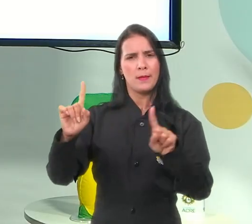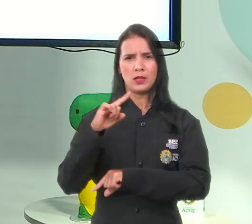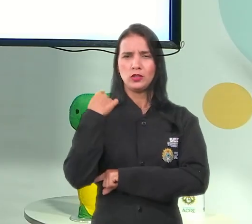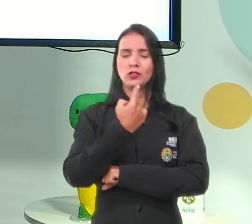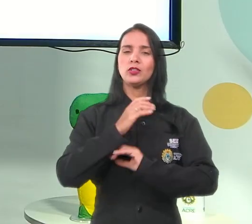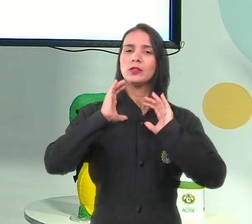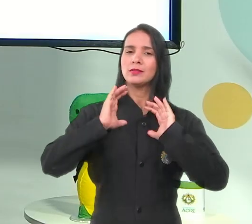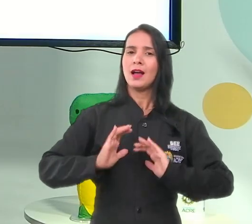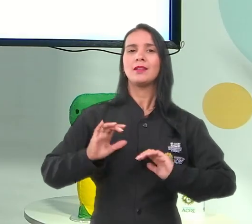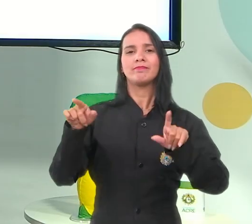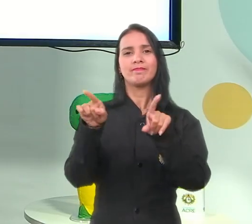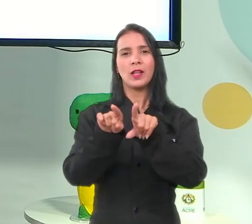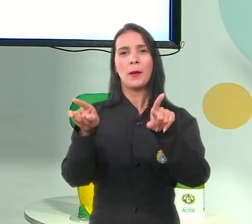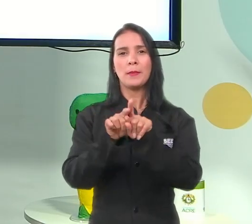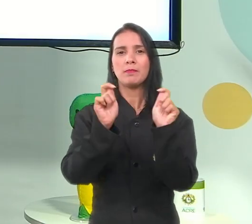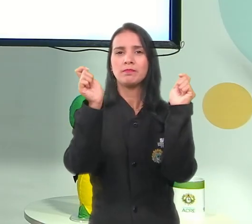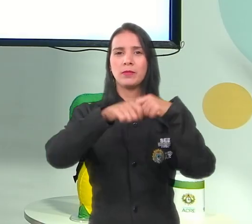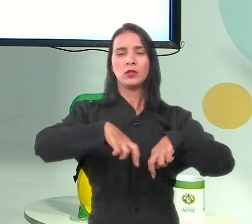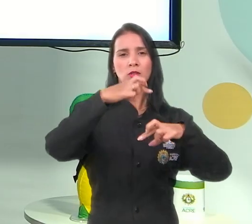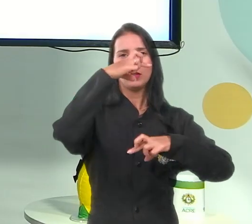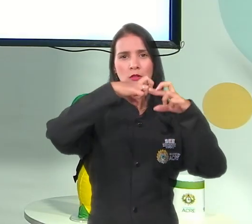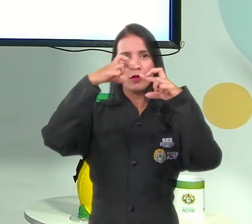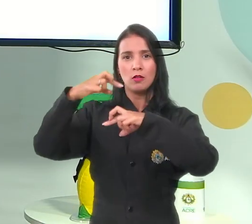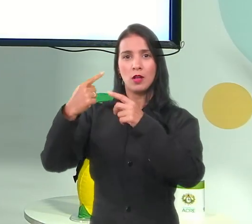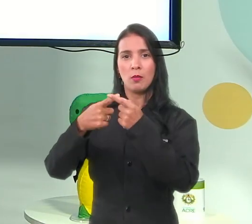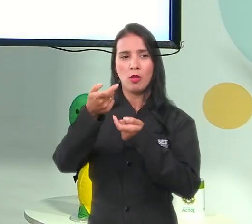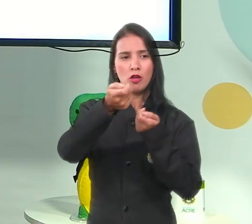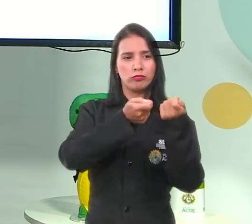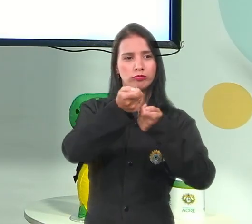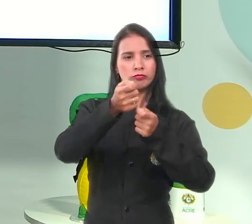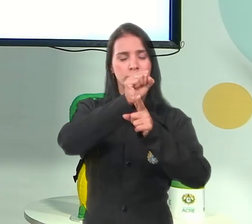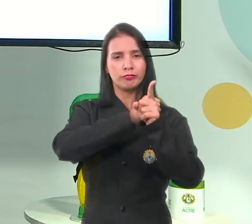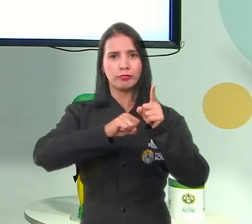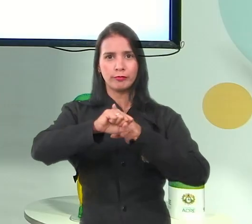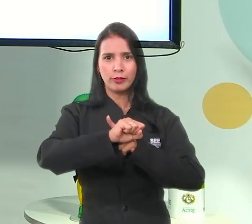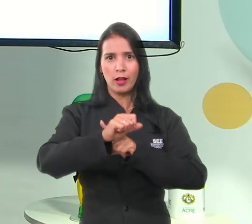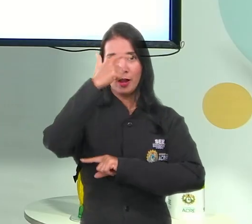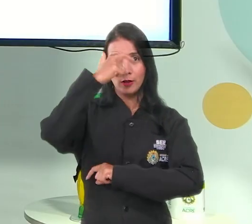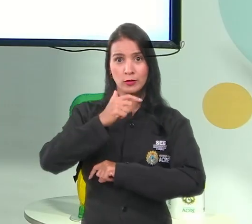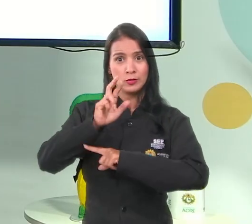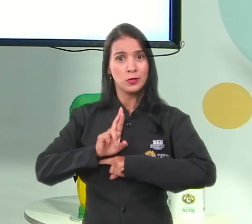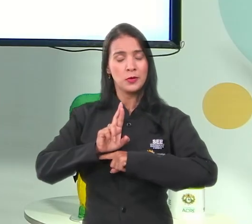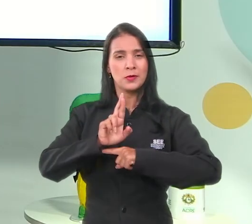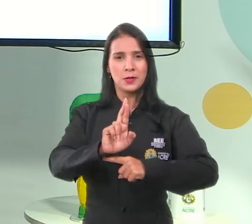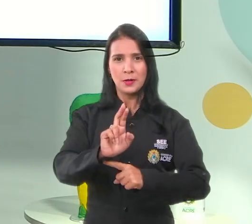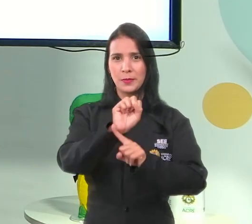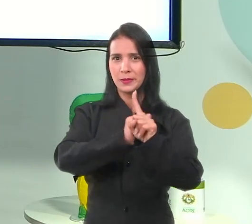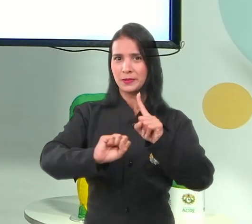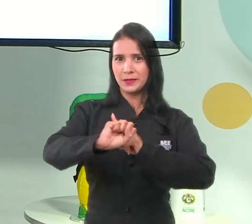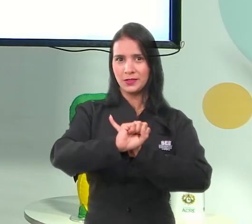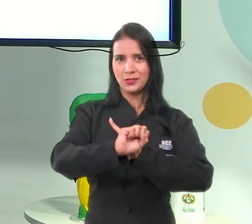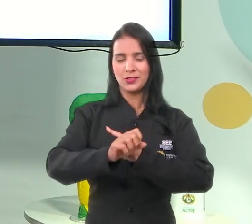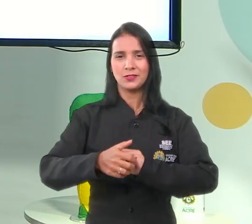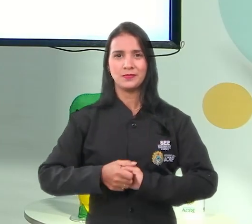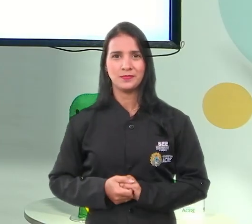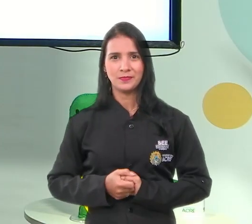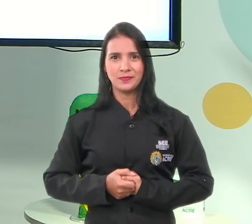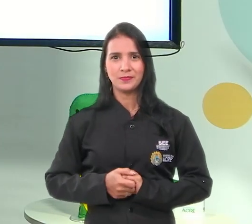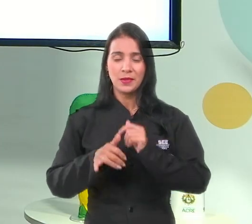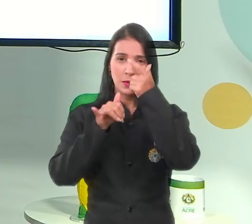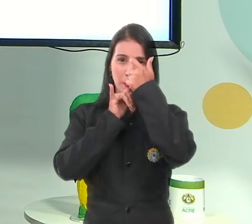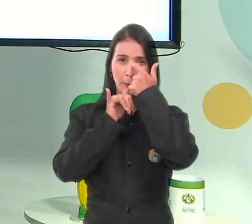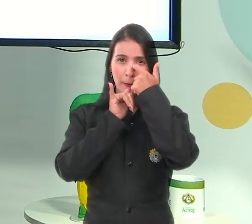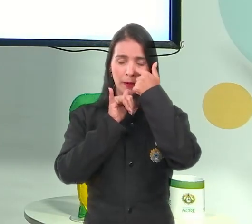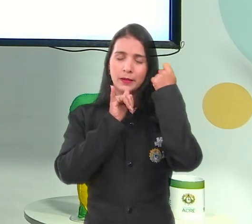também é um agente de controle social. Você também tem que fiscalizar. se na escola existe a merenda escolar, se